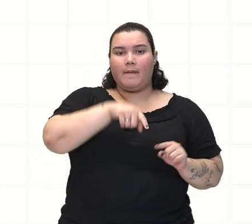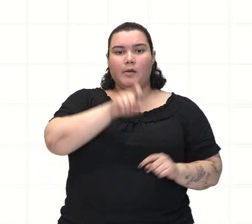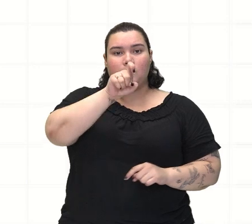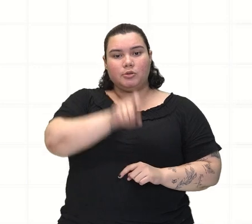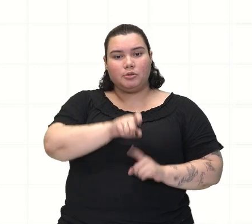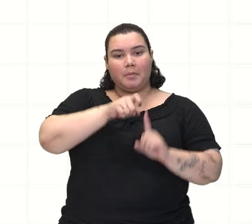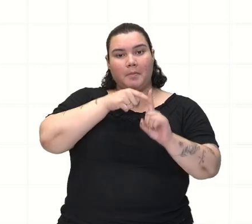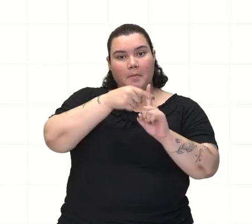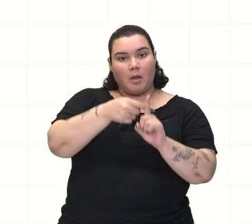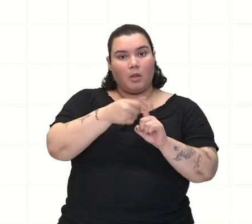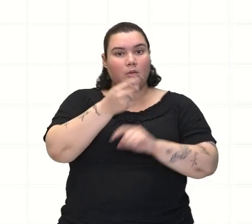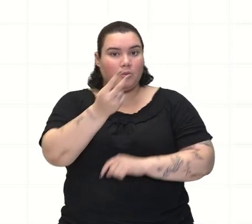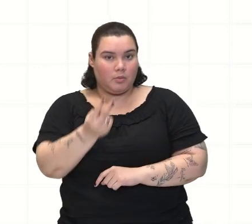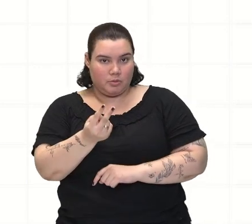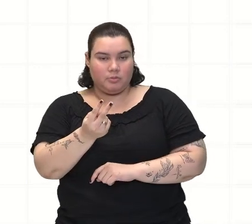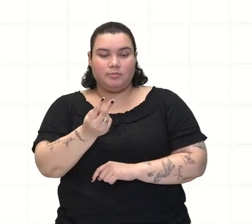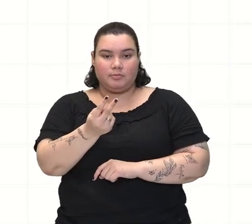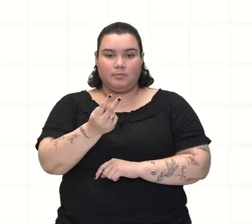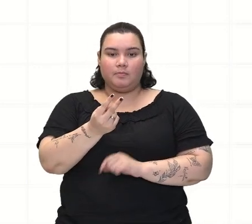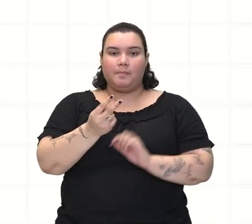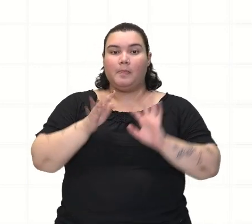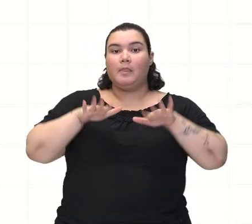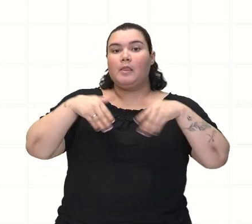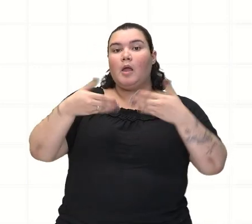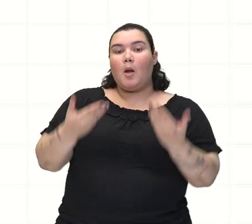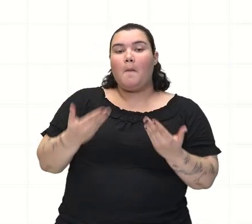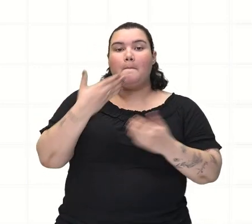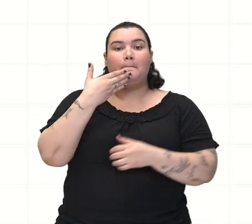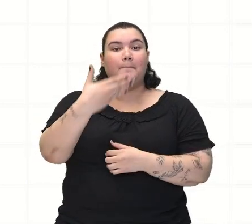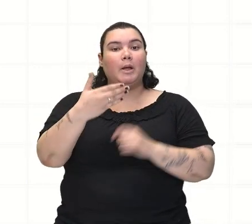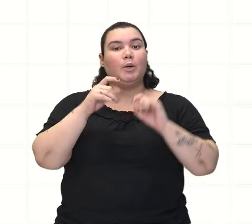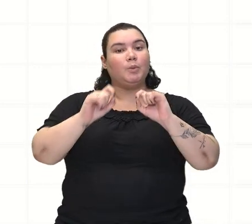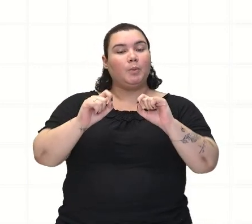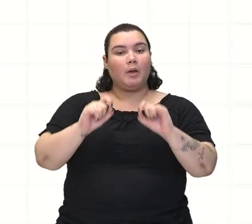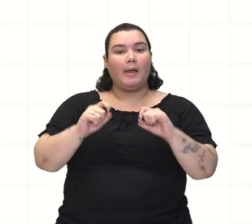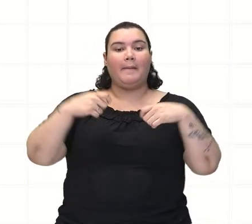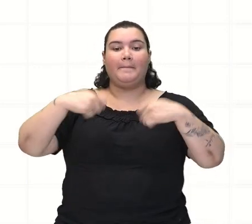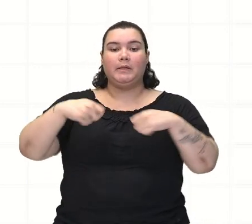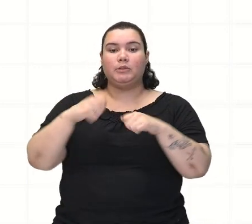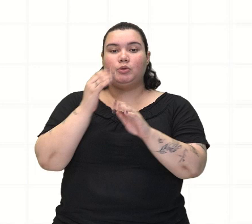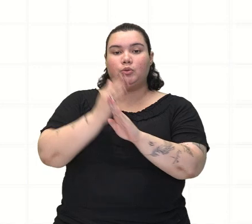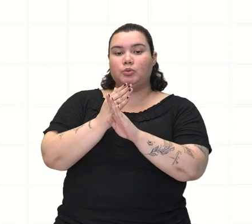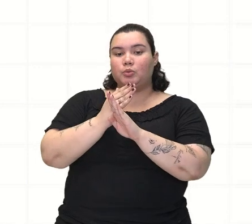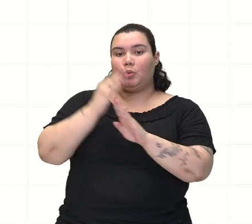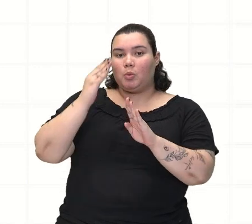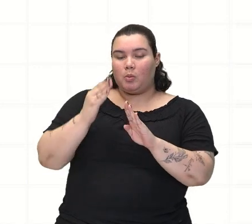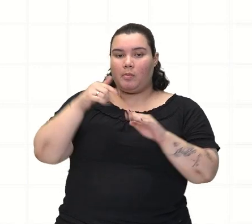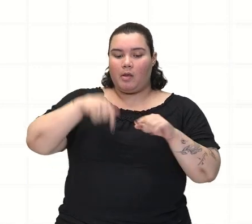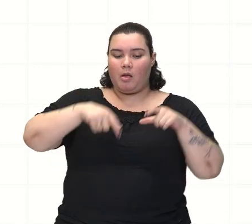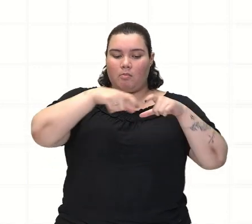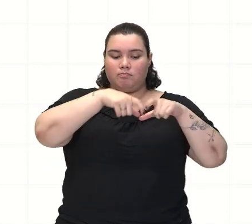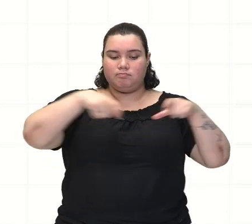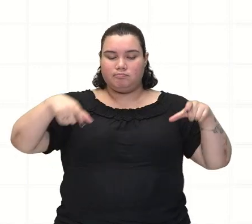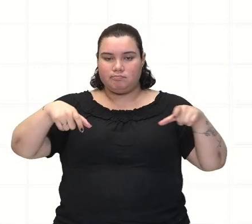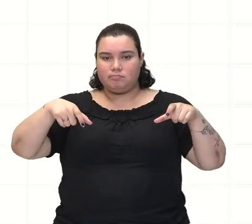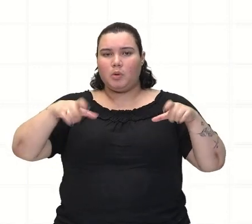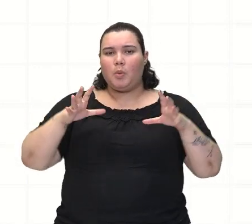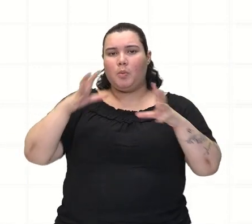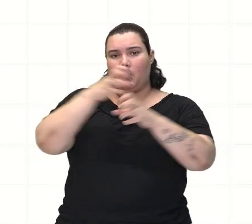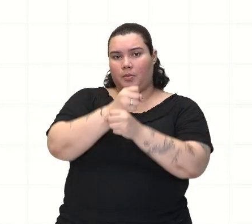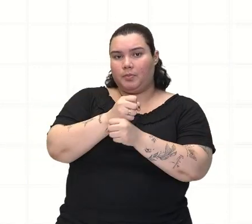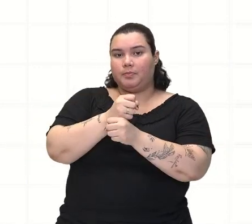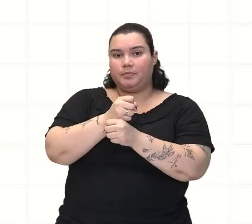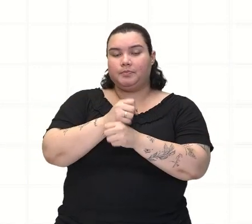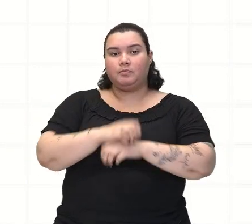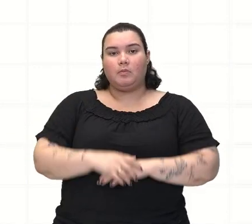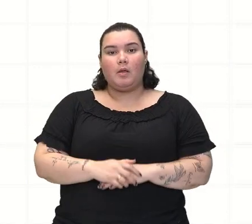beleza? E aí, ele pede para a gente determinar o tamanho desse tanque. E aí, eu tenho que lembrar